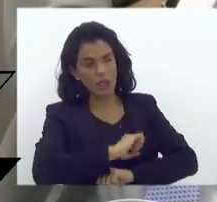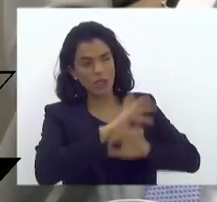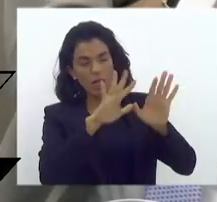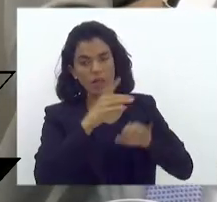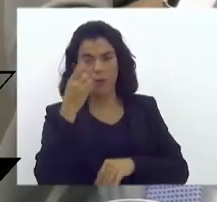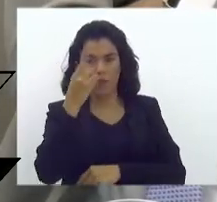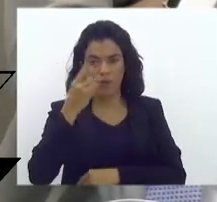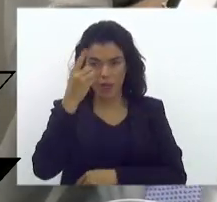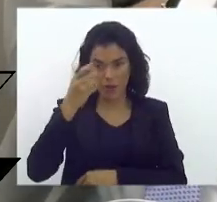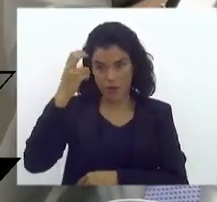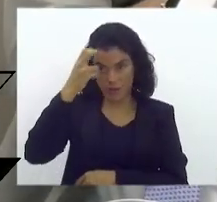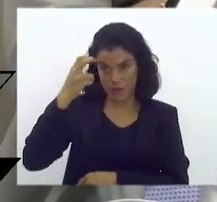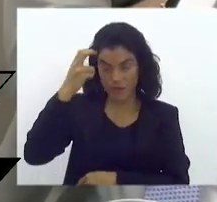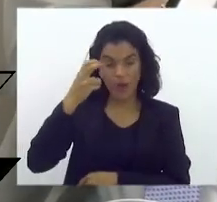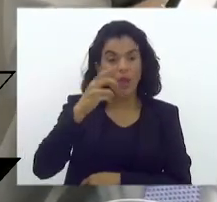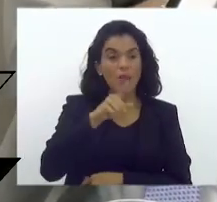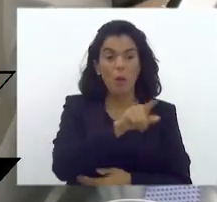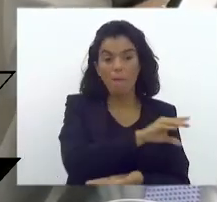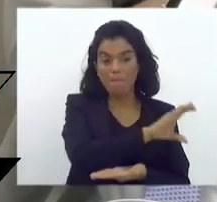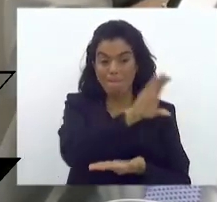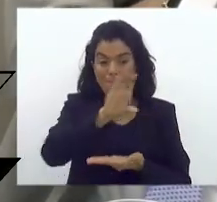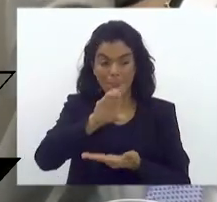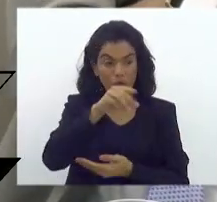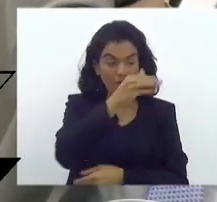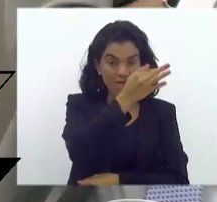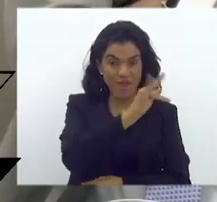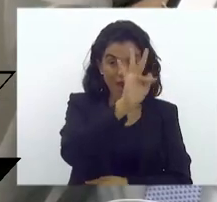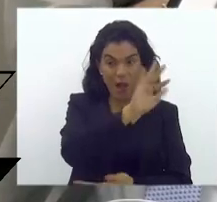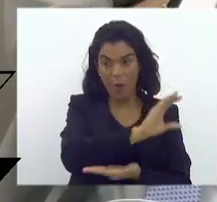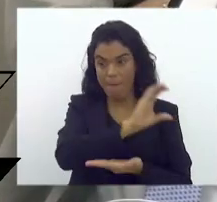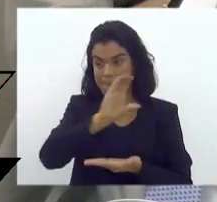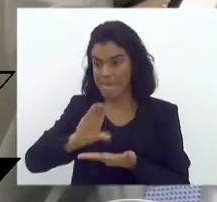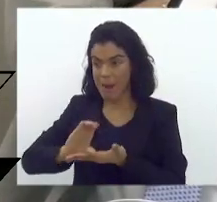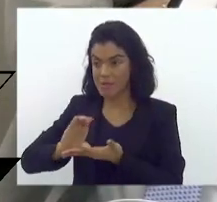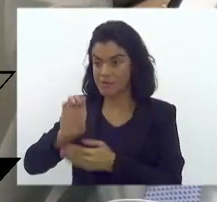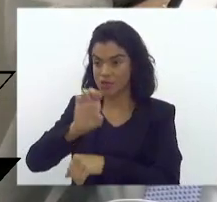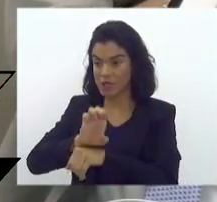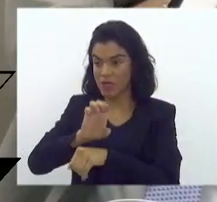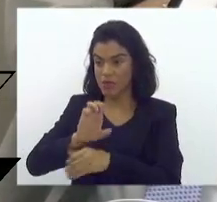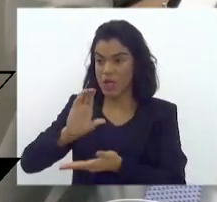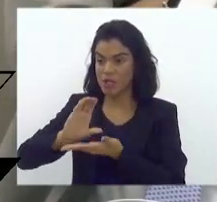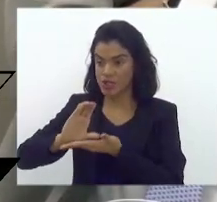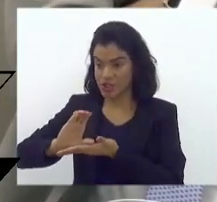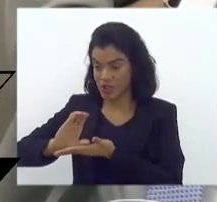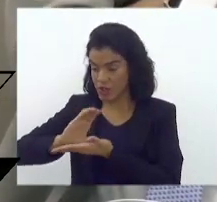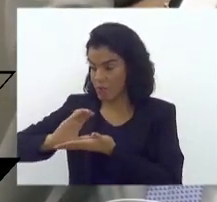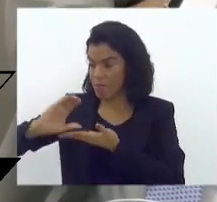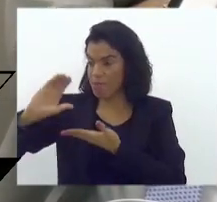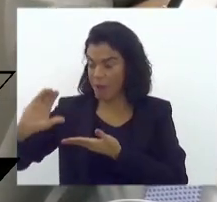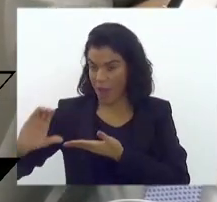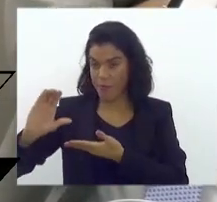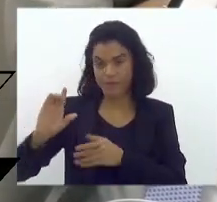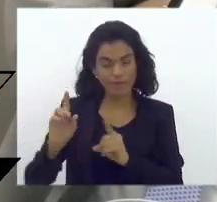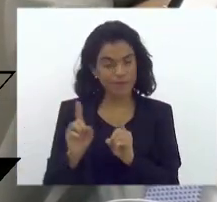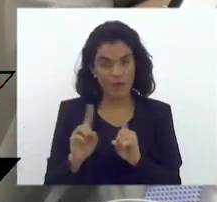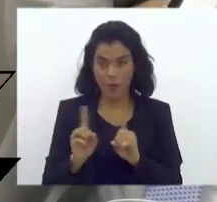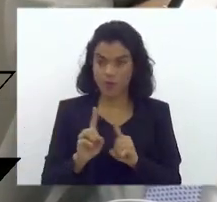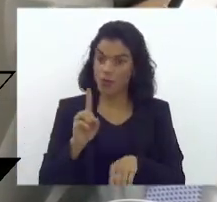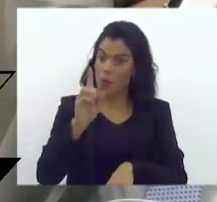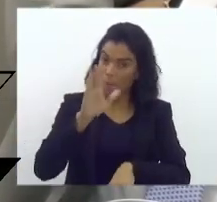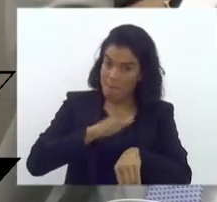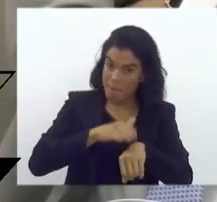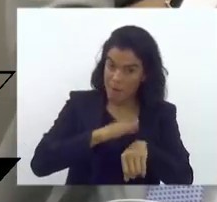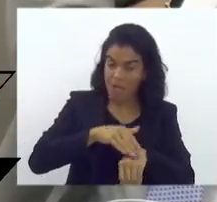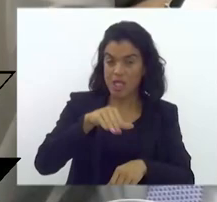Manda recurso para o Estado repassa. Não é isso. O que nós queremos é diferente. Nós queremos o seguinte: o Estado é Estado, fomenta.